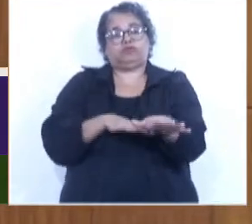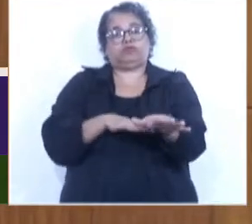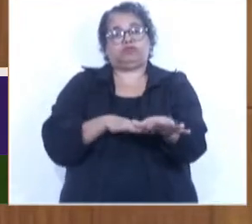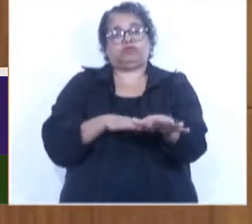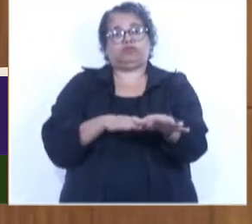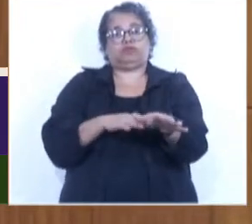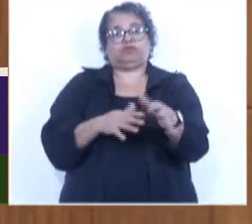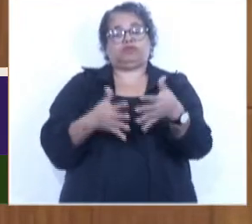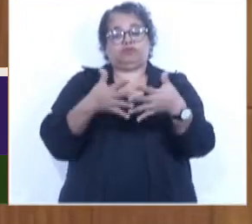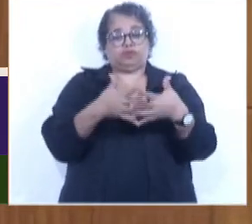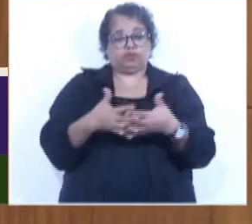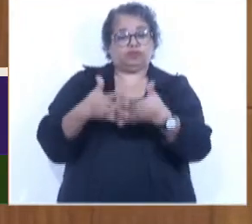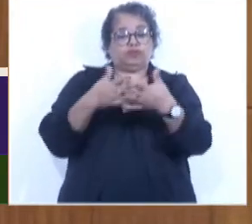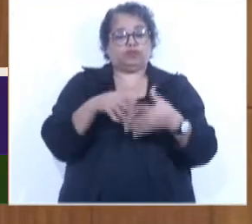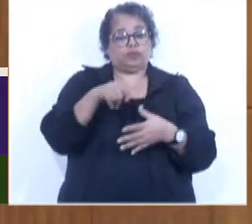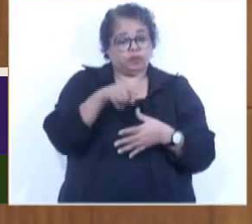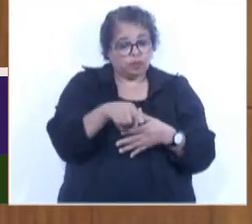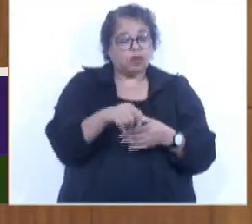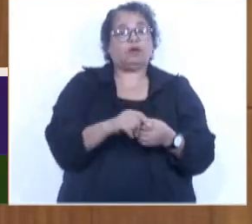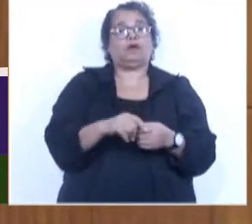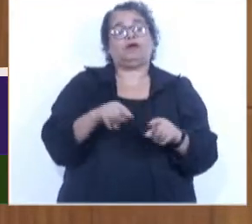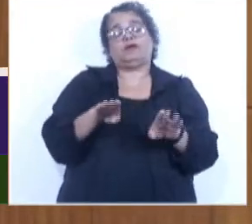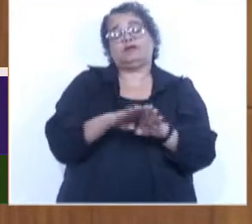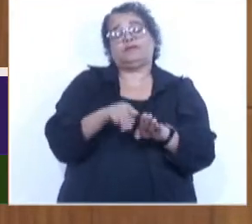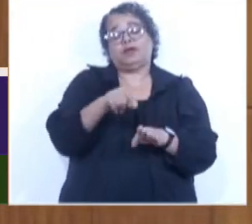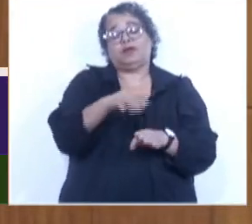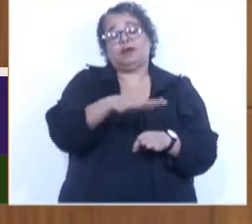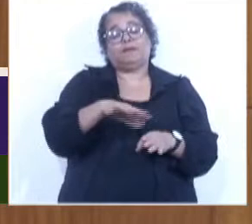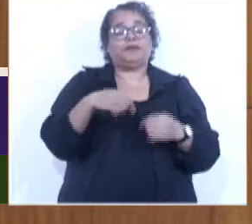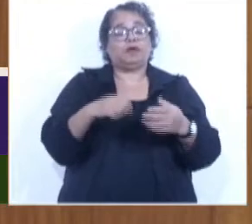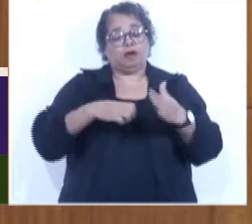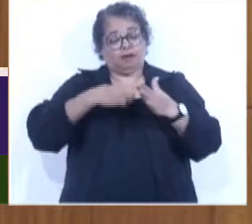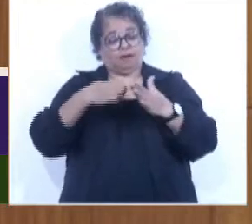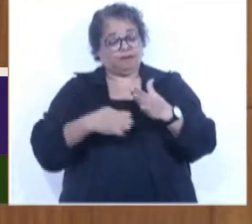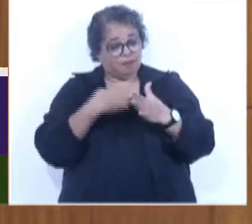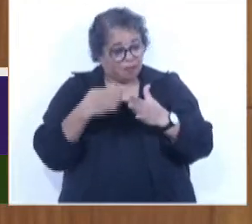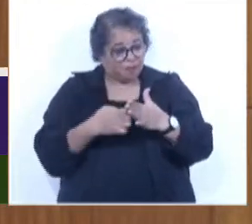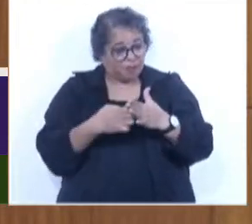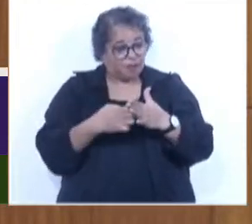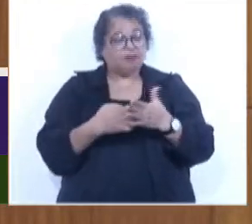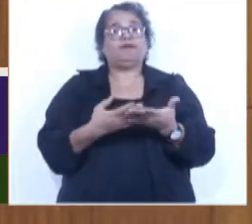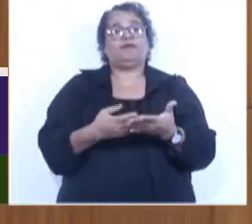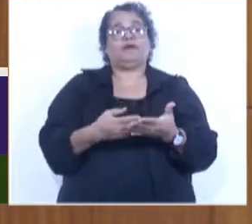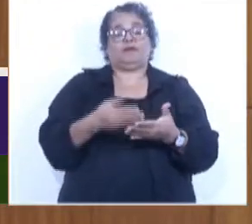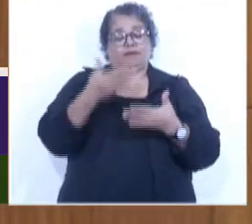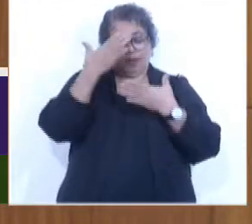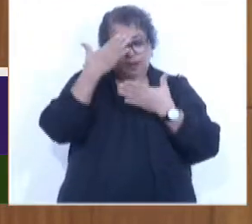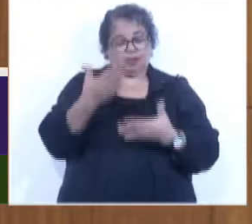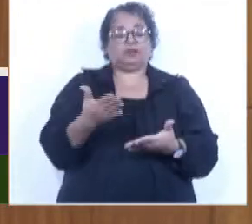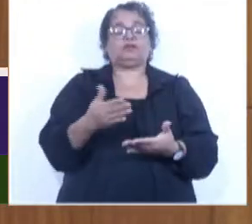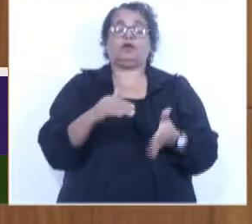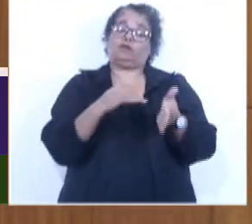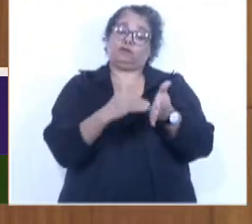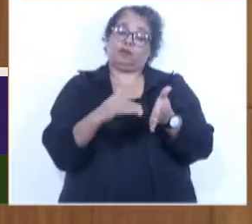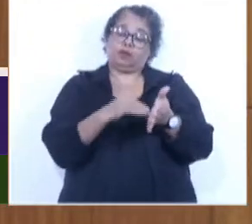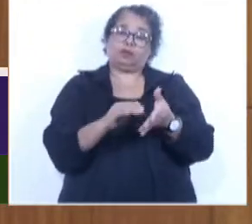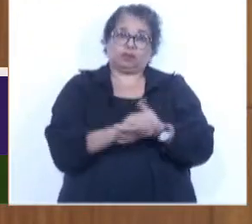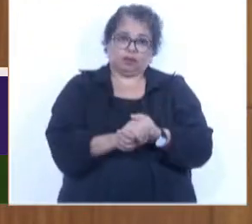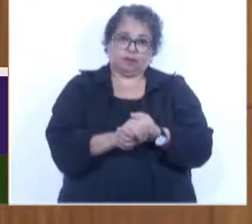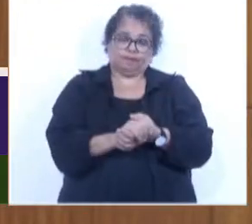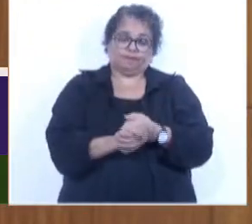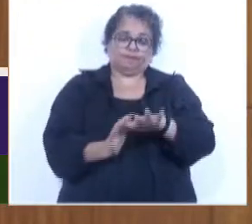vários resultados ali para para aquela mediação para as empresas então agradecer que é o secretário tô aqui nesta manhã também